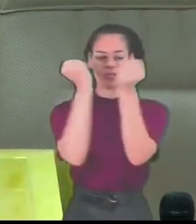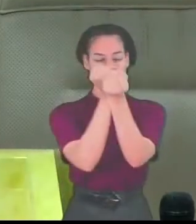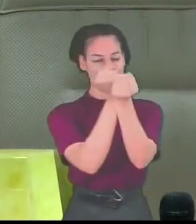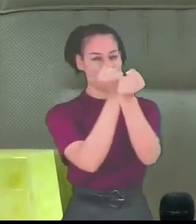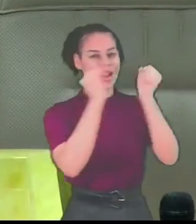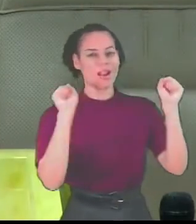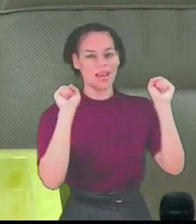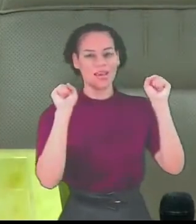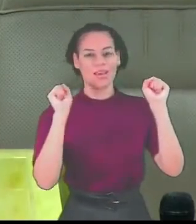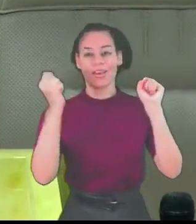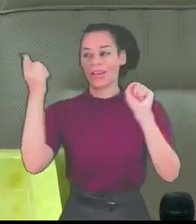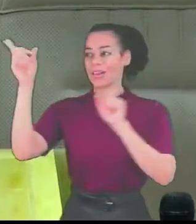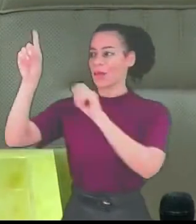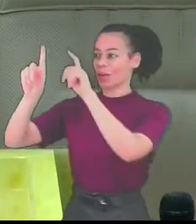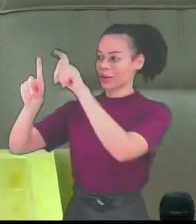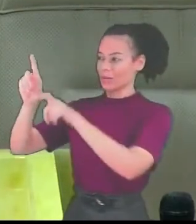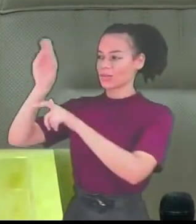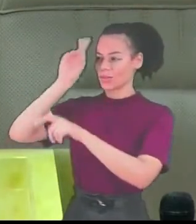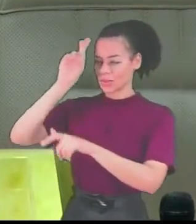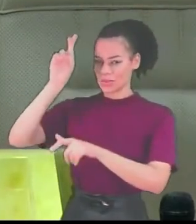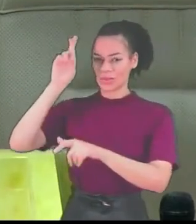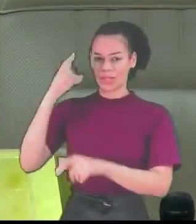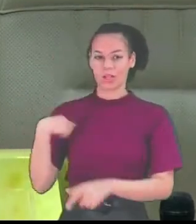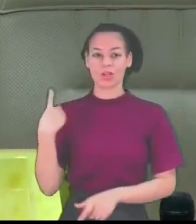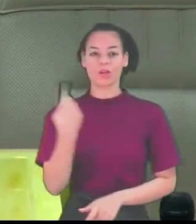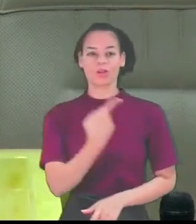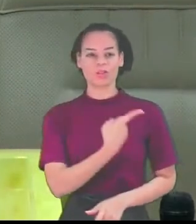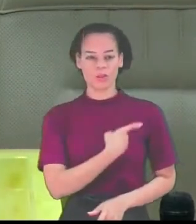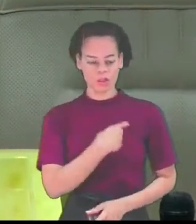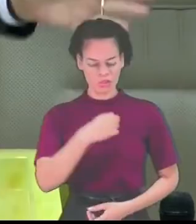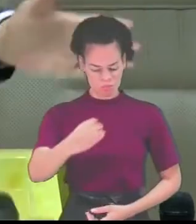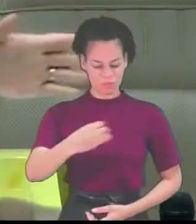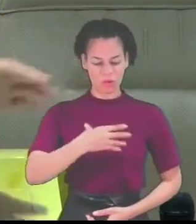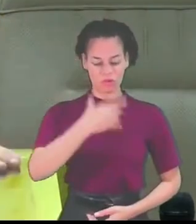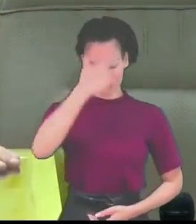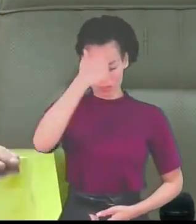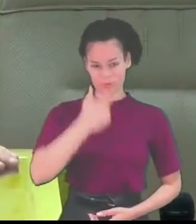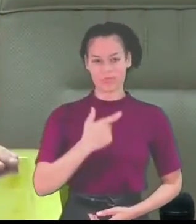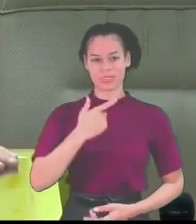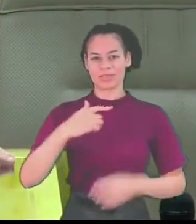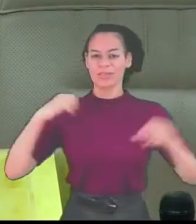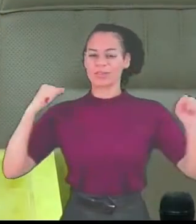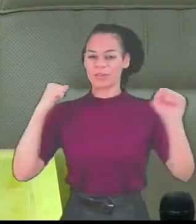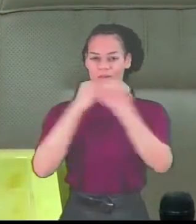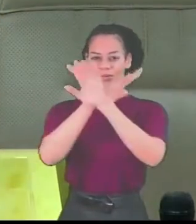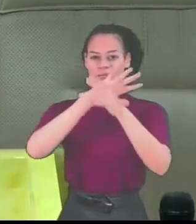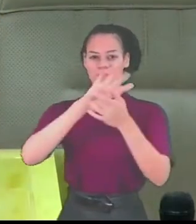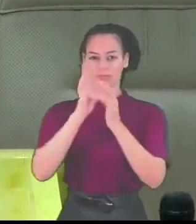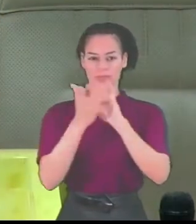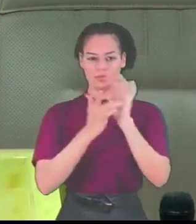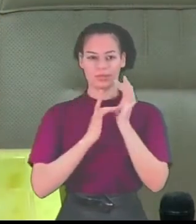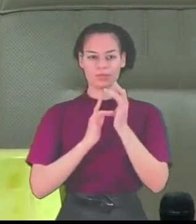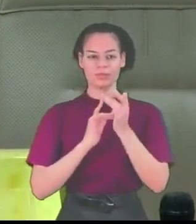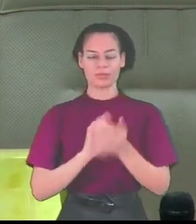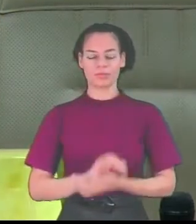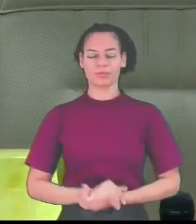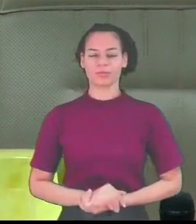na presença do Senhor somos novas criaturas glórias a Jesus